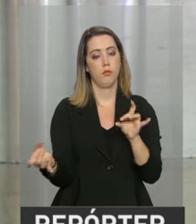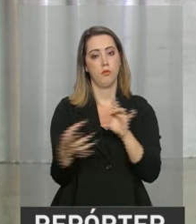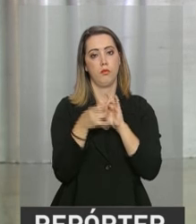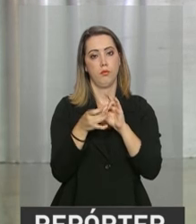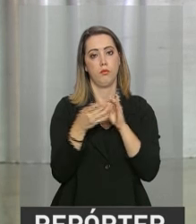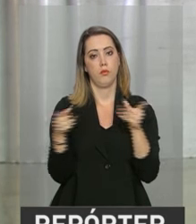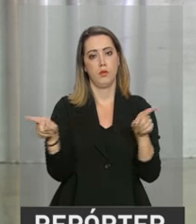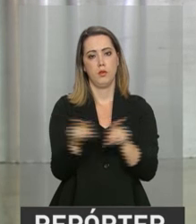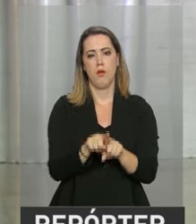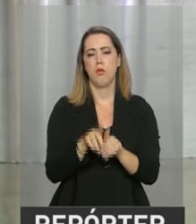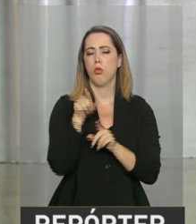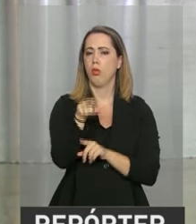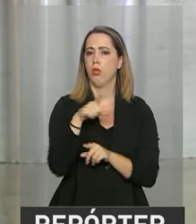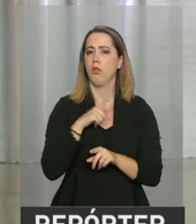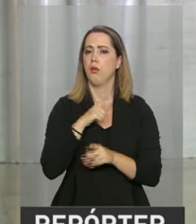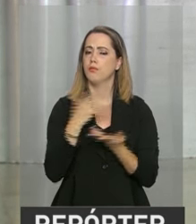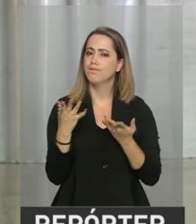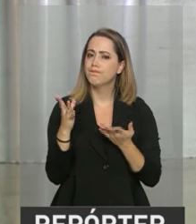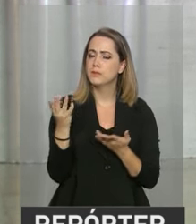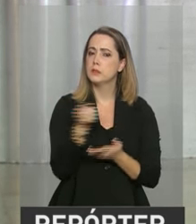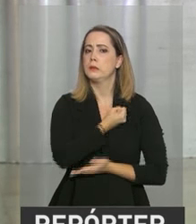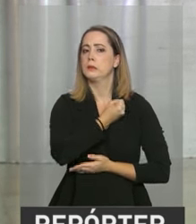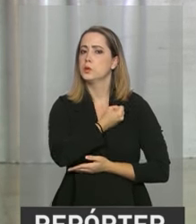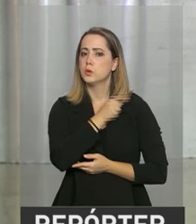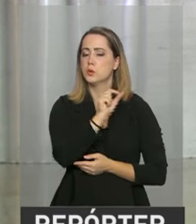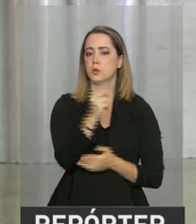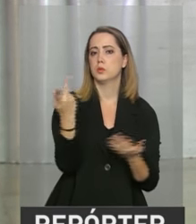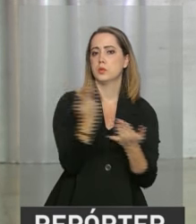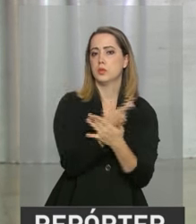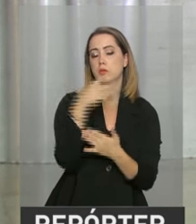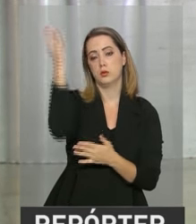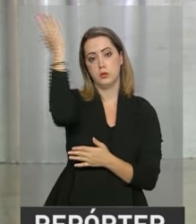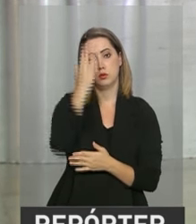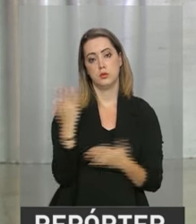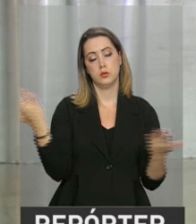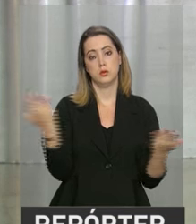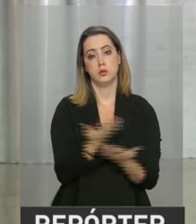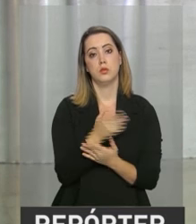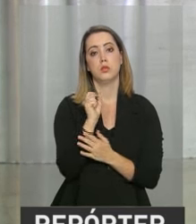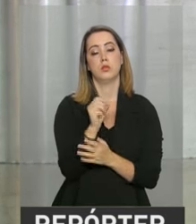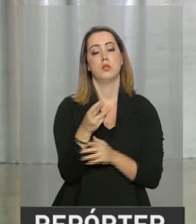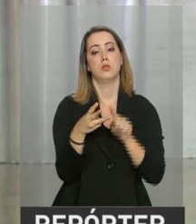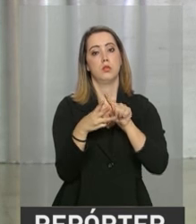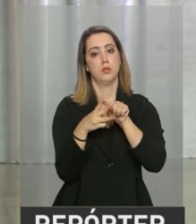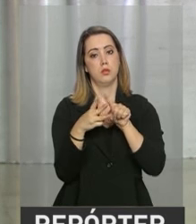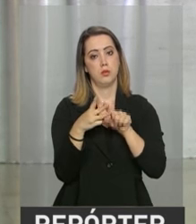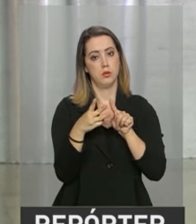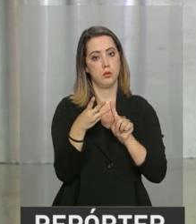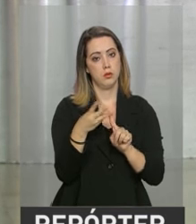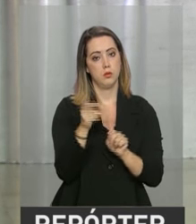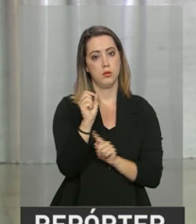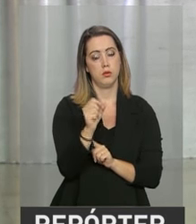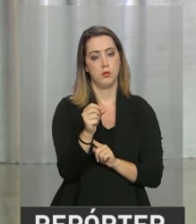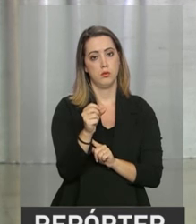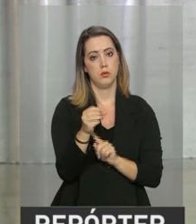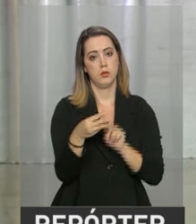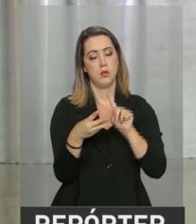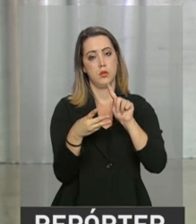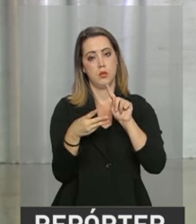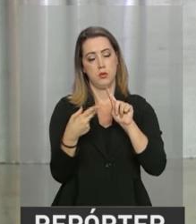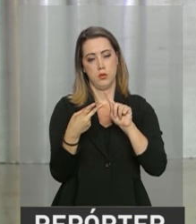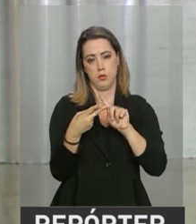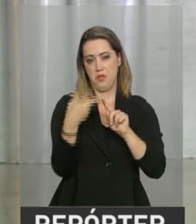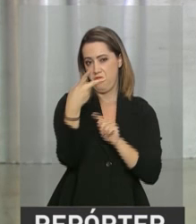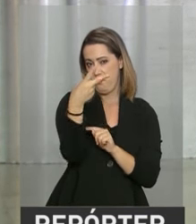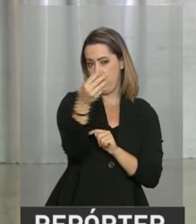traz à tona alguns fenômenos que ocorrem na sociedade brasileira nas 3, principalmente 2 últimas